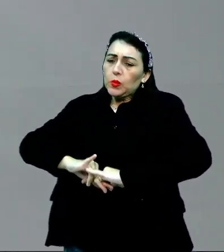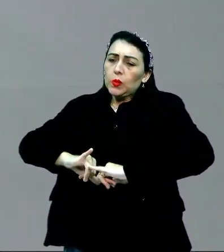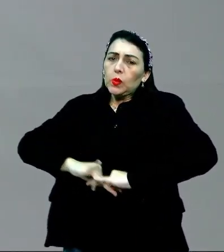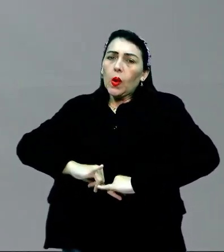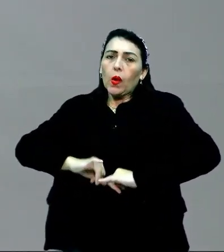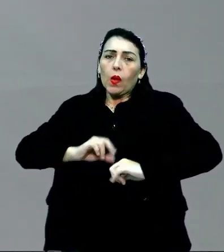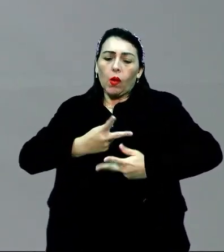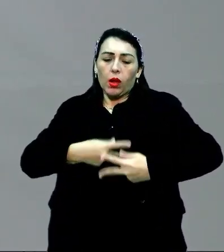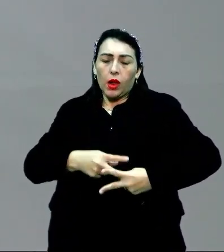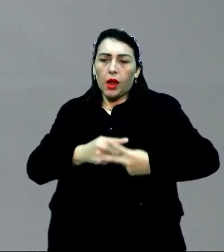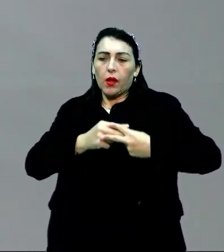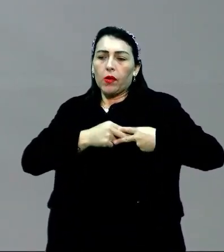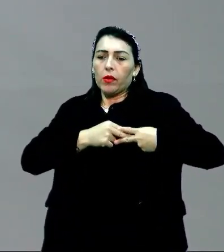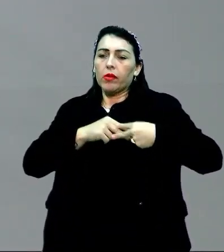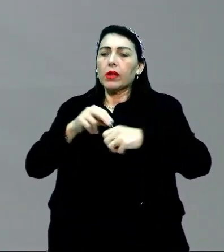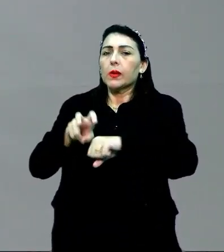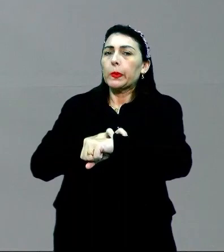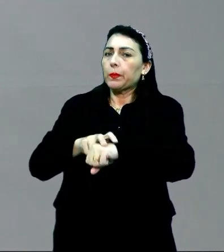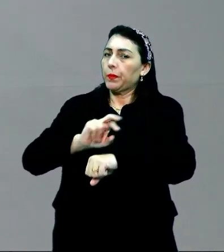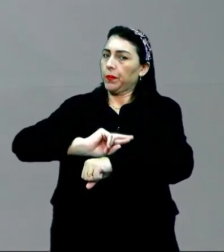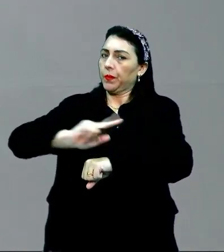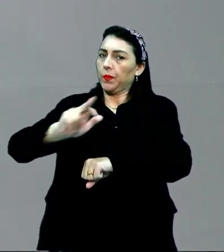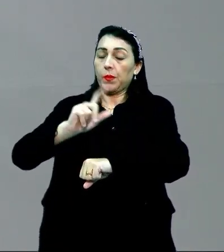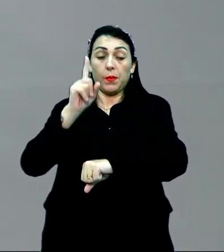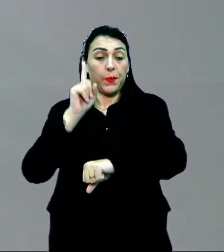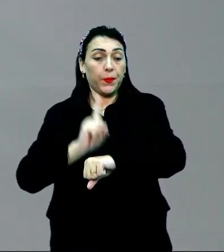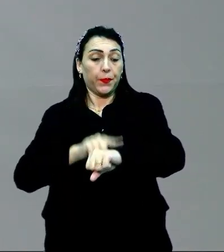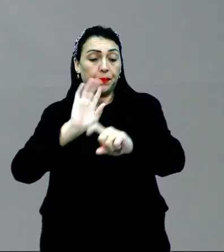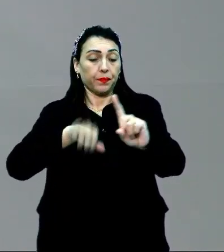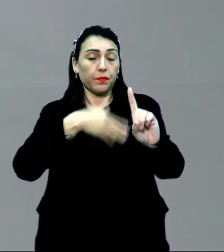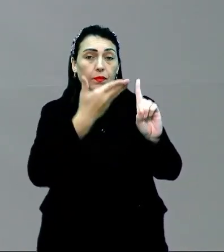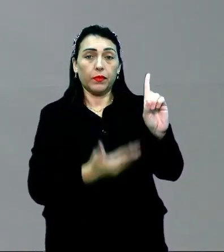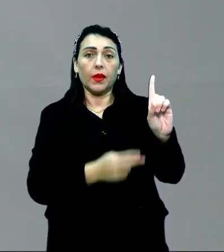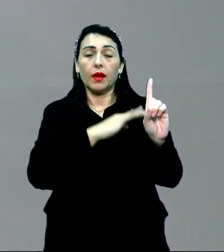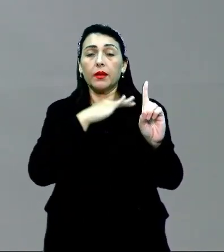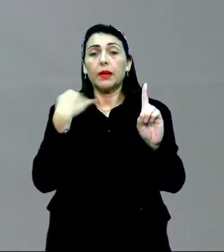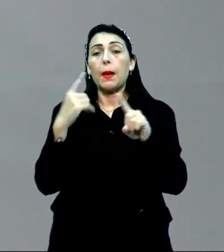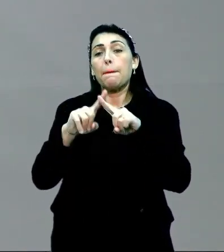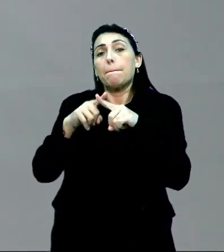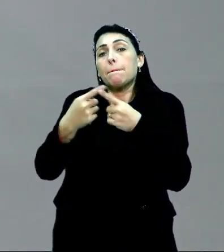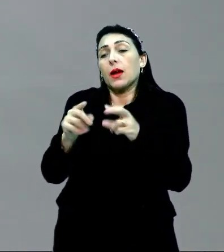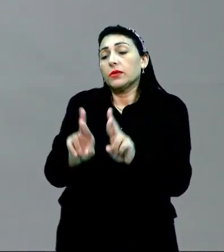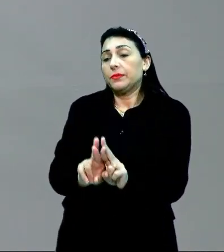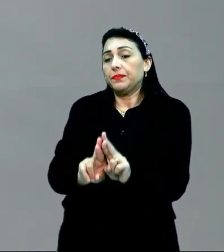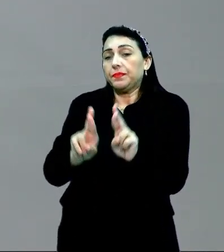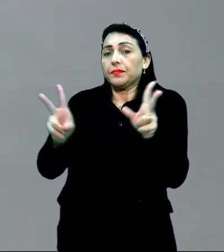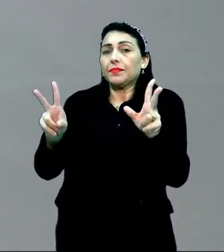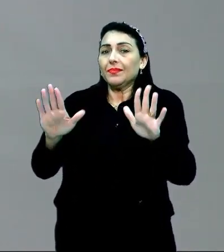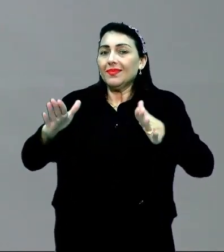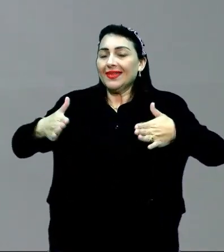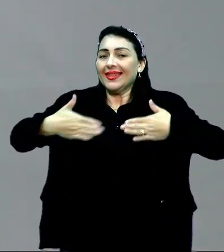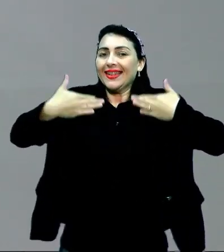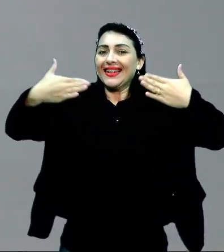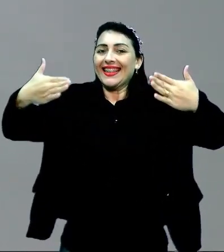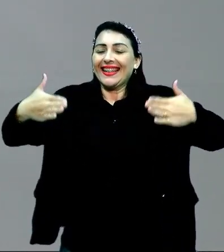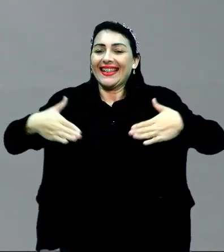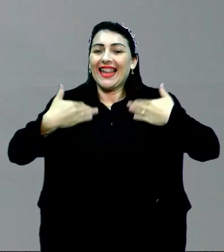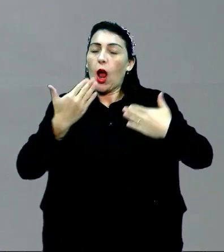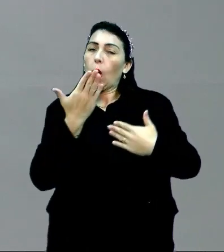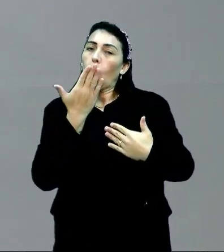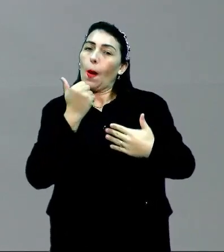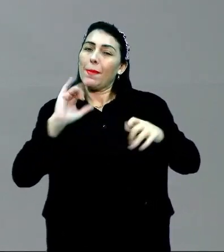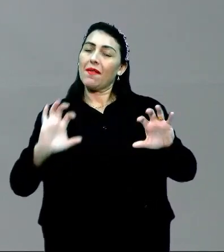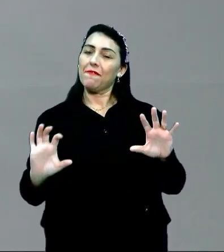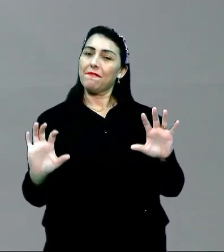de luto tá é um momento que você homenageia os mortos mais de uma maneira diferente né de uma maneira leve com comida